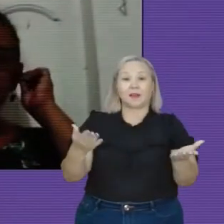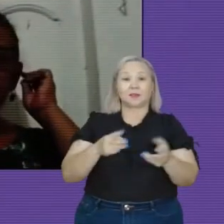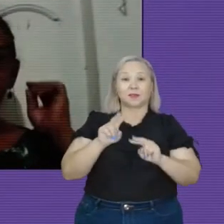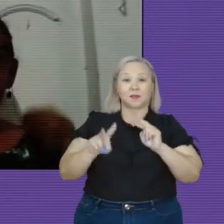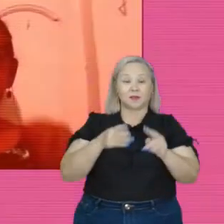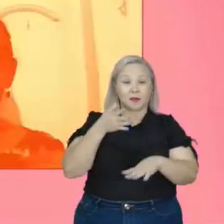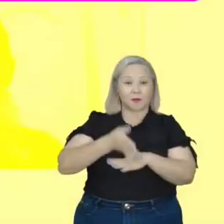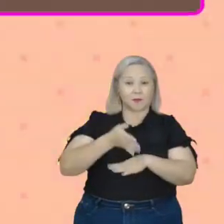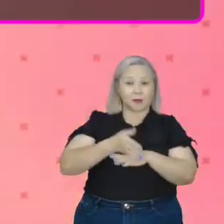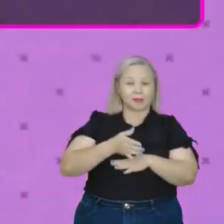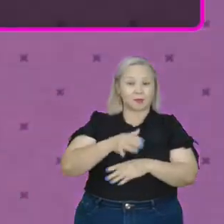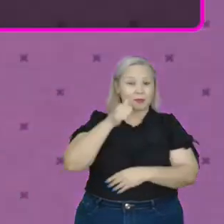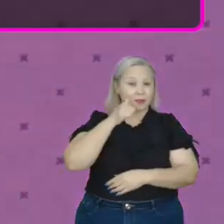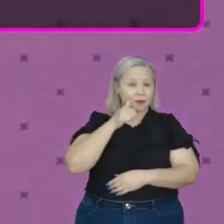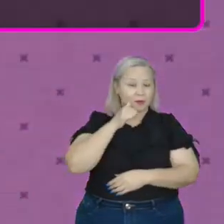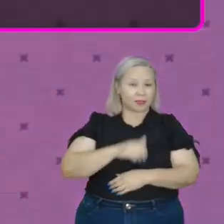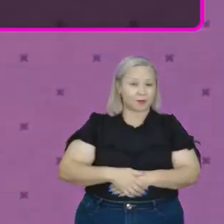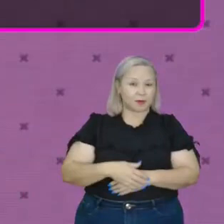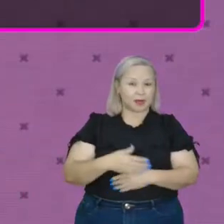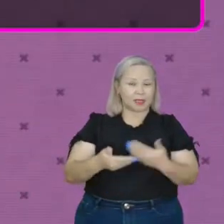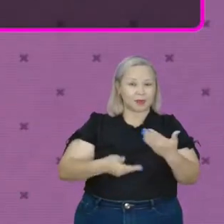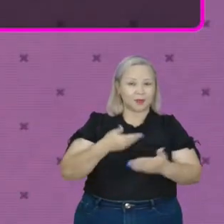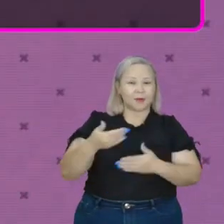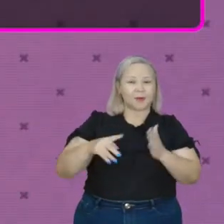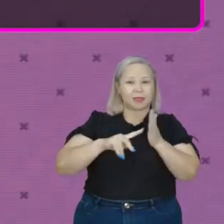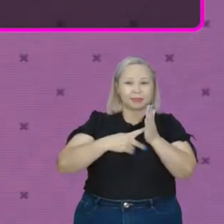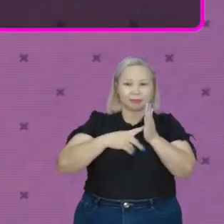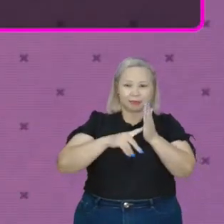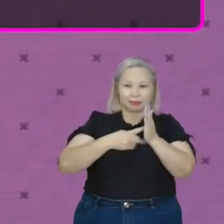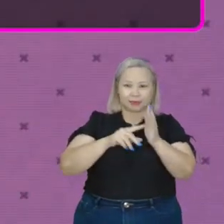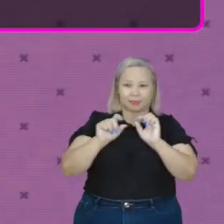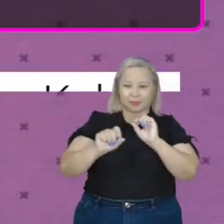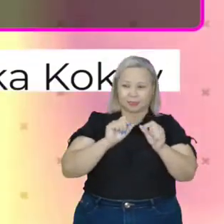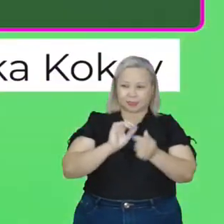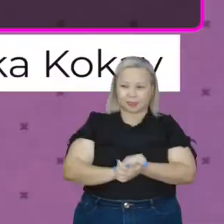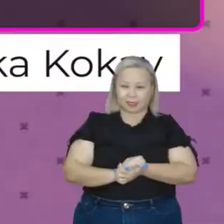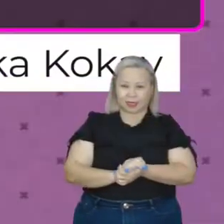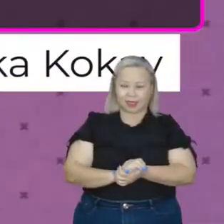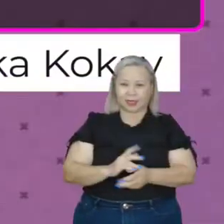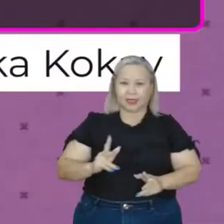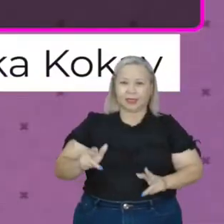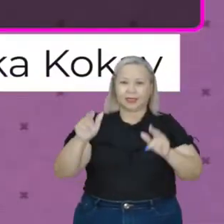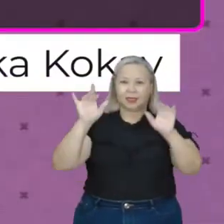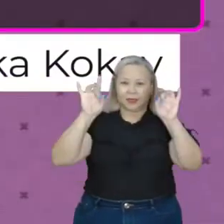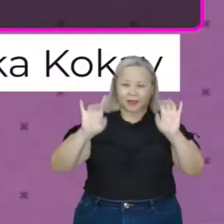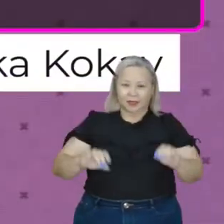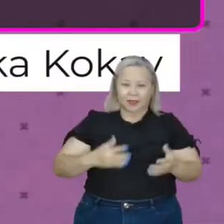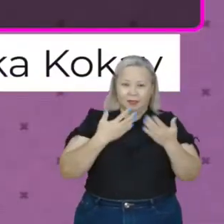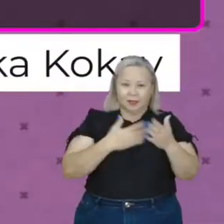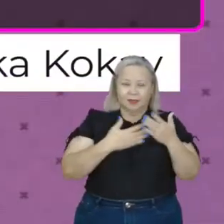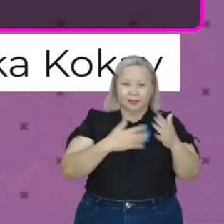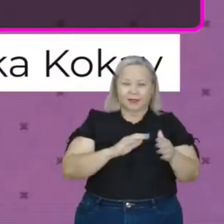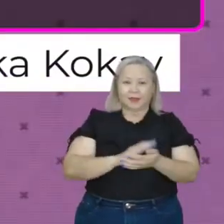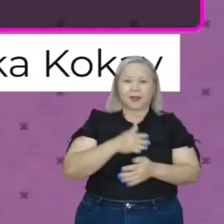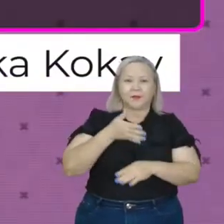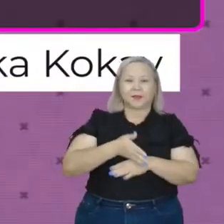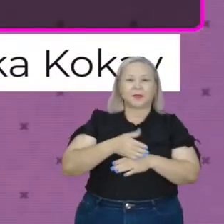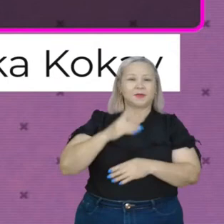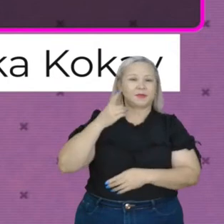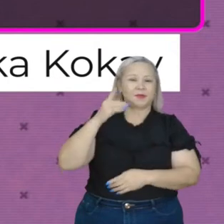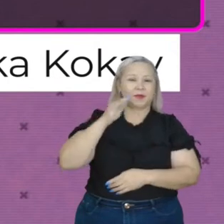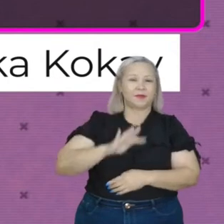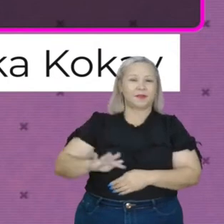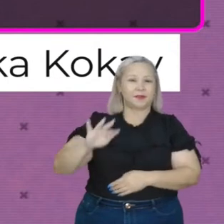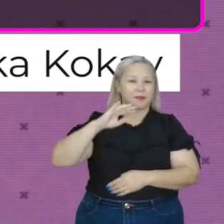a participação das mulheres nos movimentos sindicais e encerramos a edição especial de aniversário com a participação da deputada